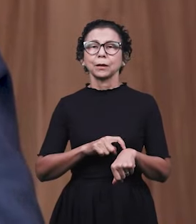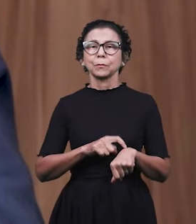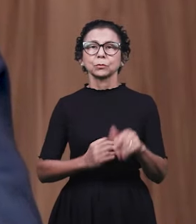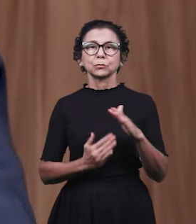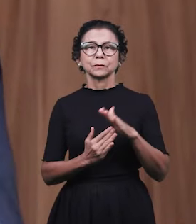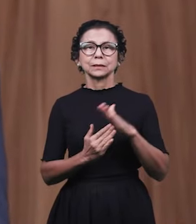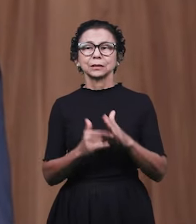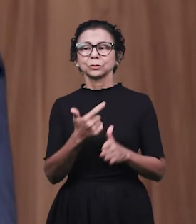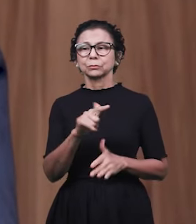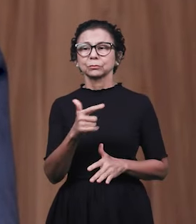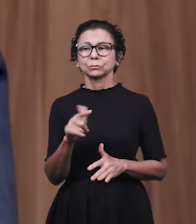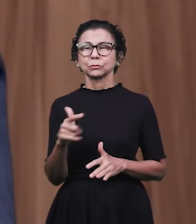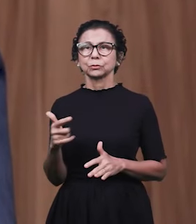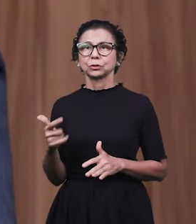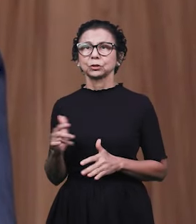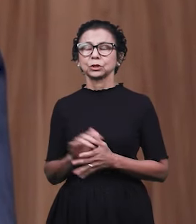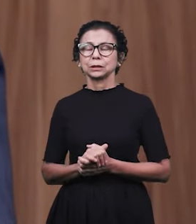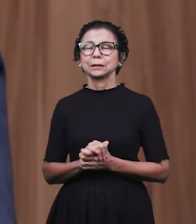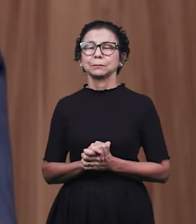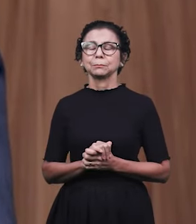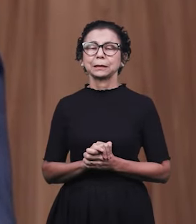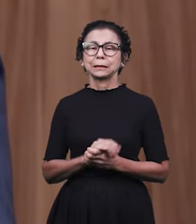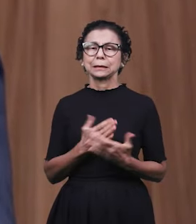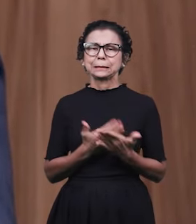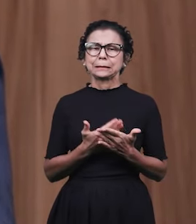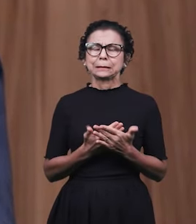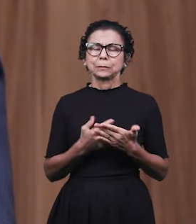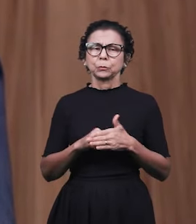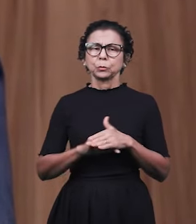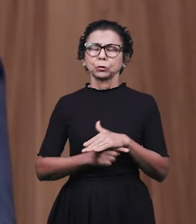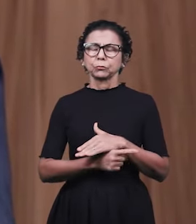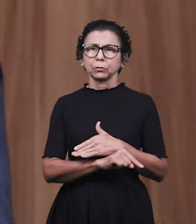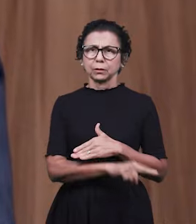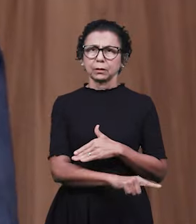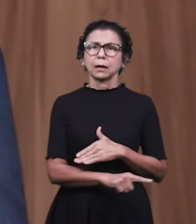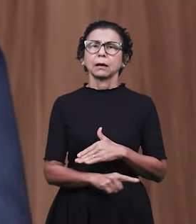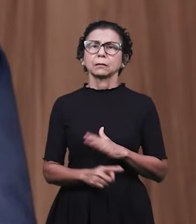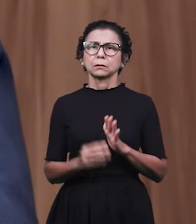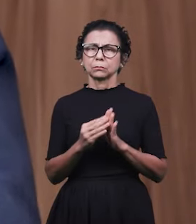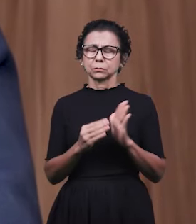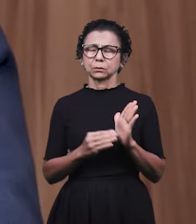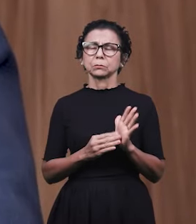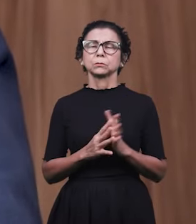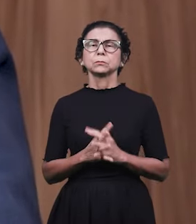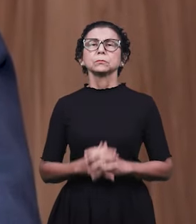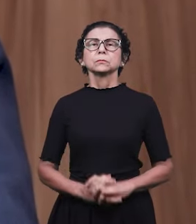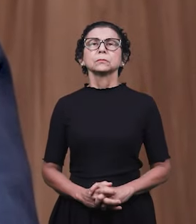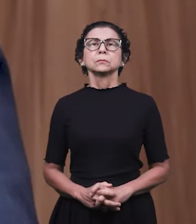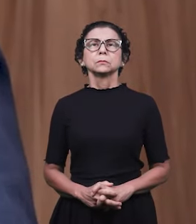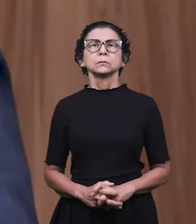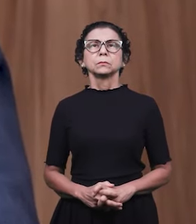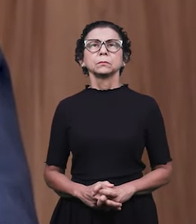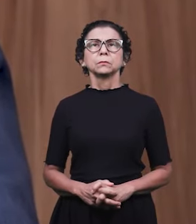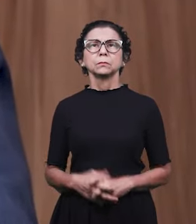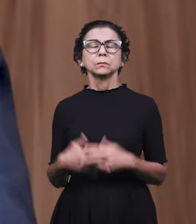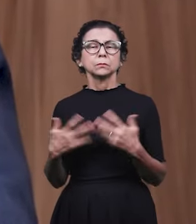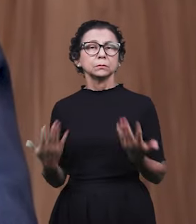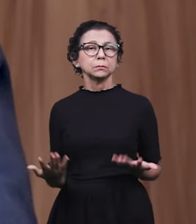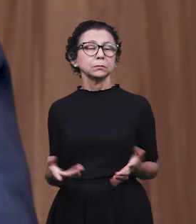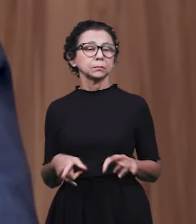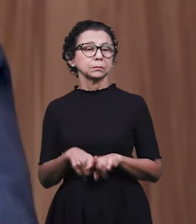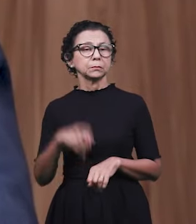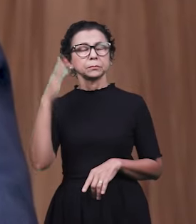houvesse uma desenvoltura uma apropriação, no conteúdo dos alunos. E de uma forma geral nós também entendemos